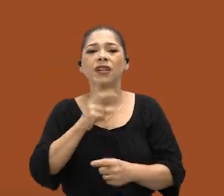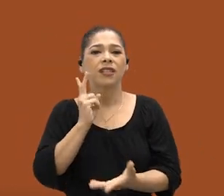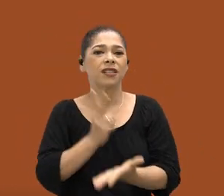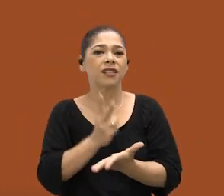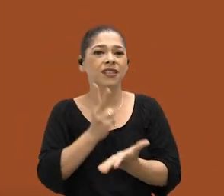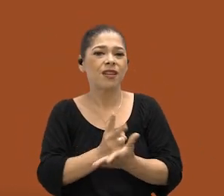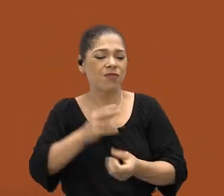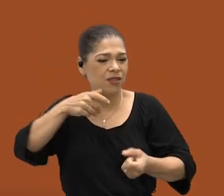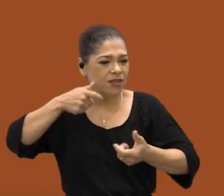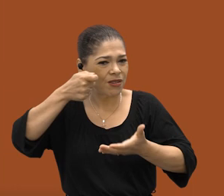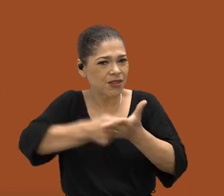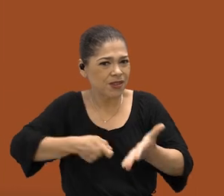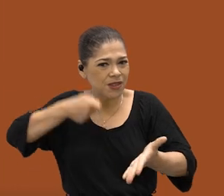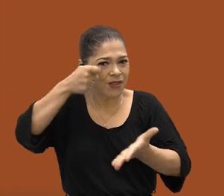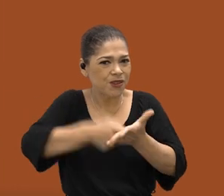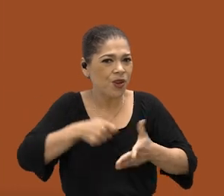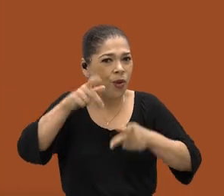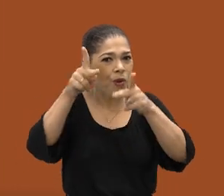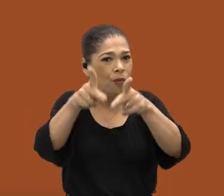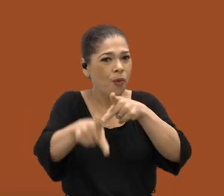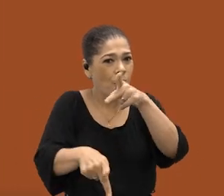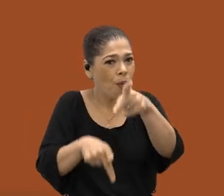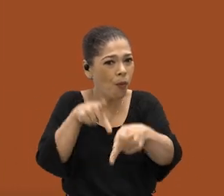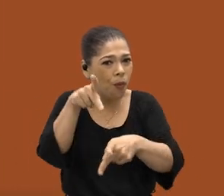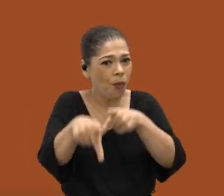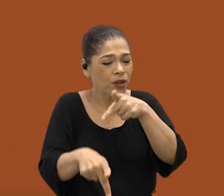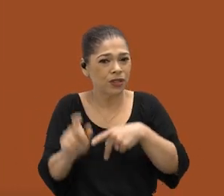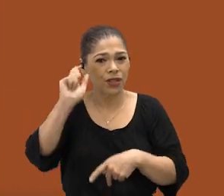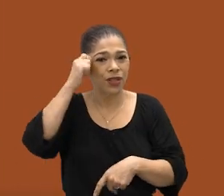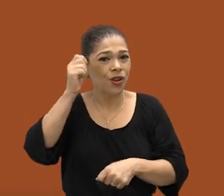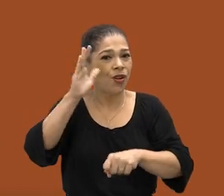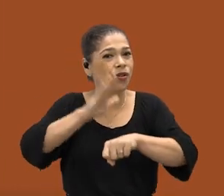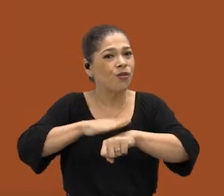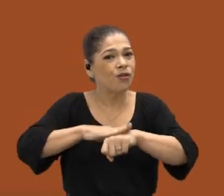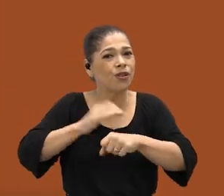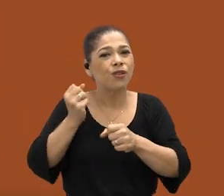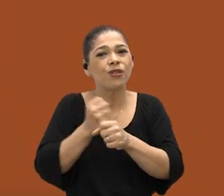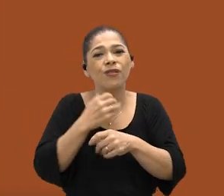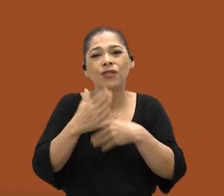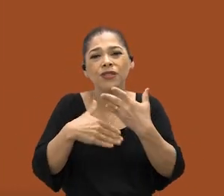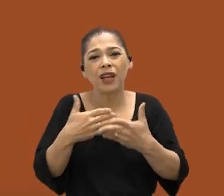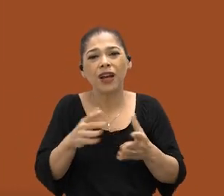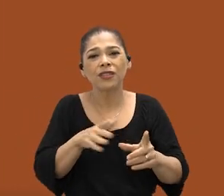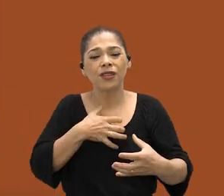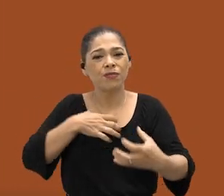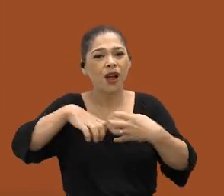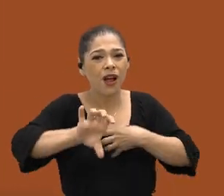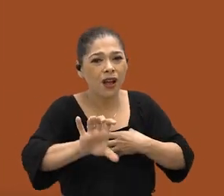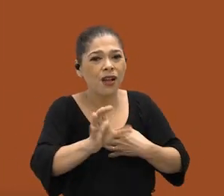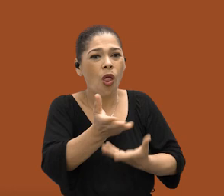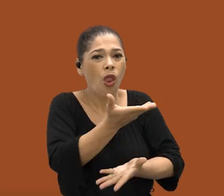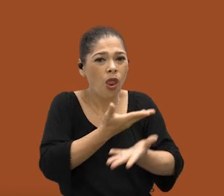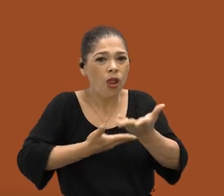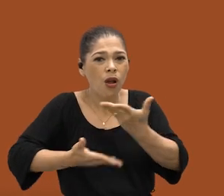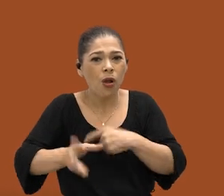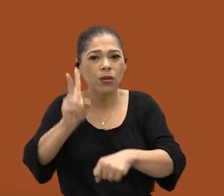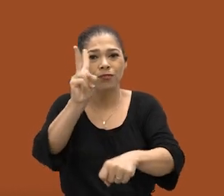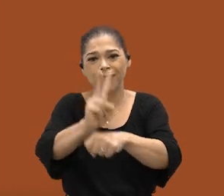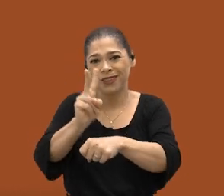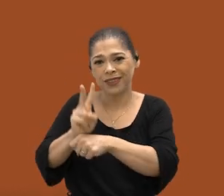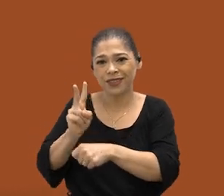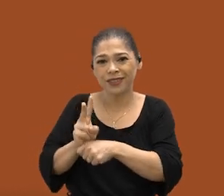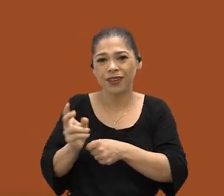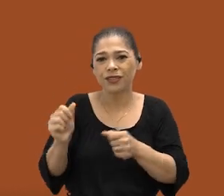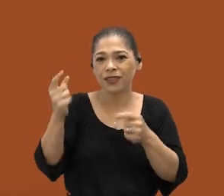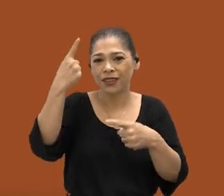a sempre a ação obstinada dessa população negra por construir mecanismo de solidariedade espaços de